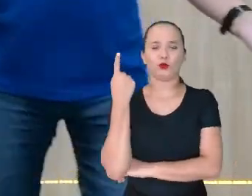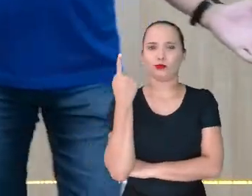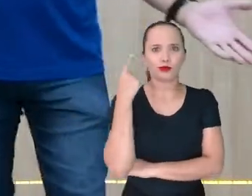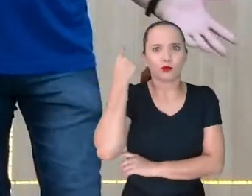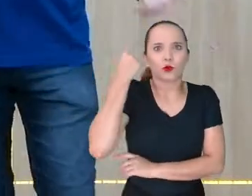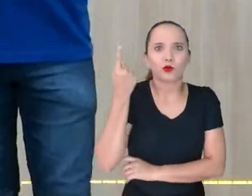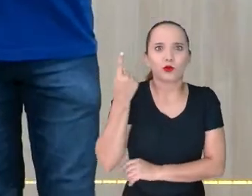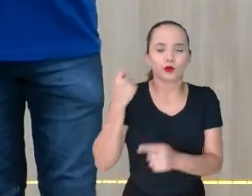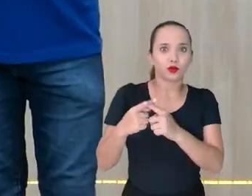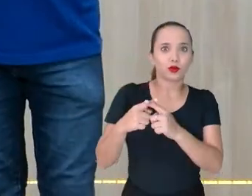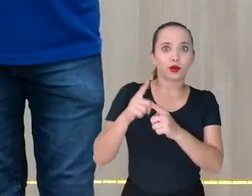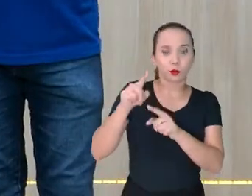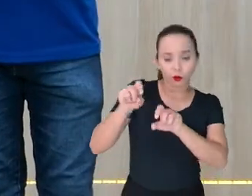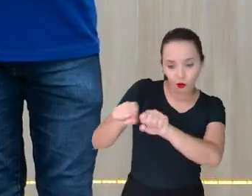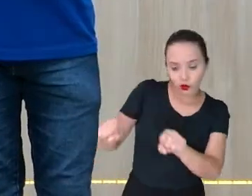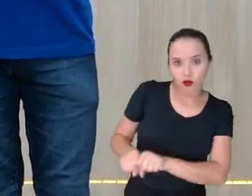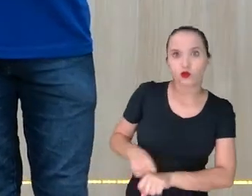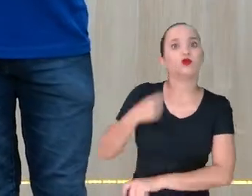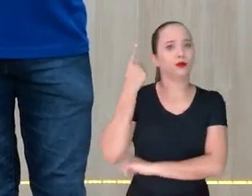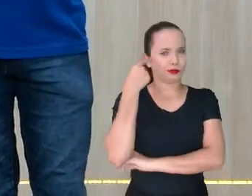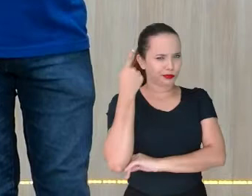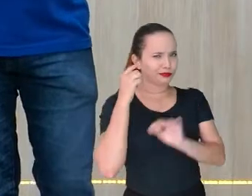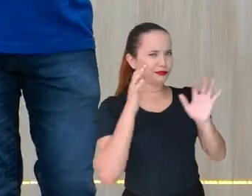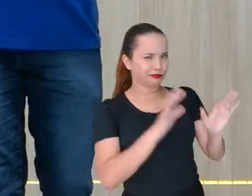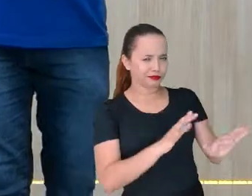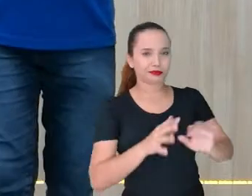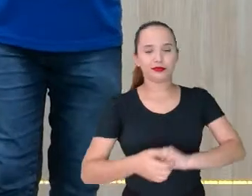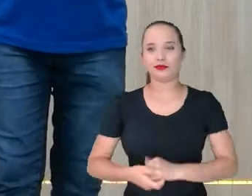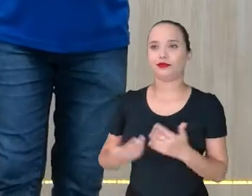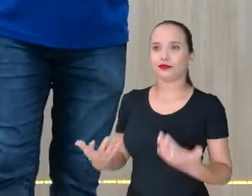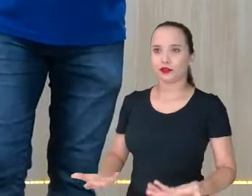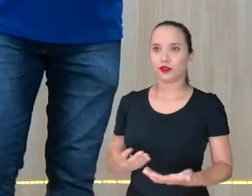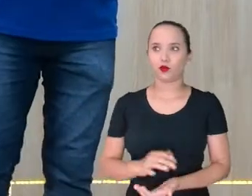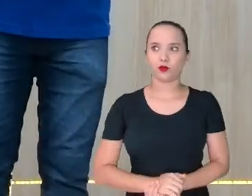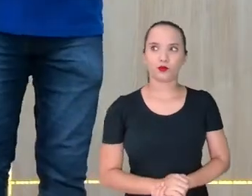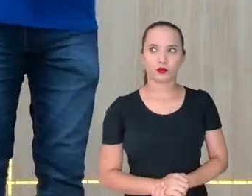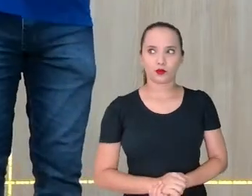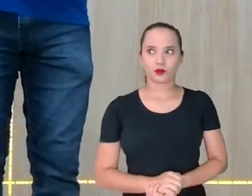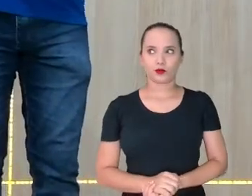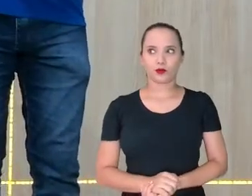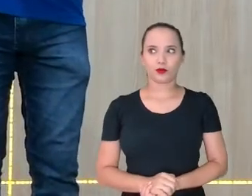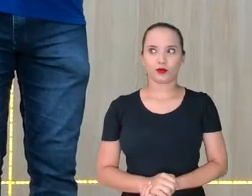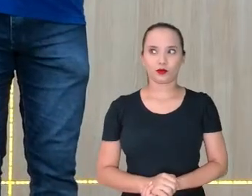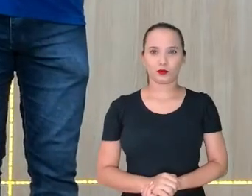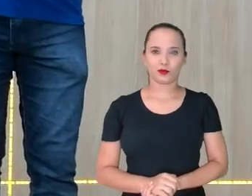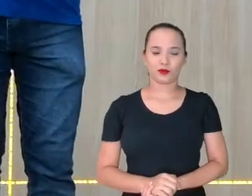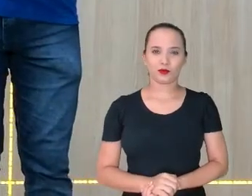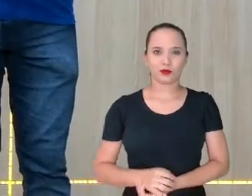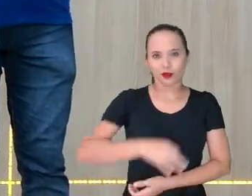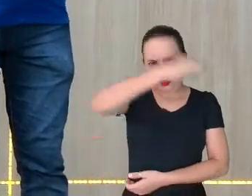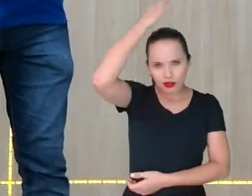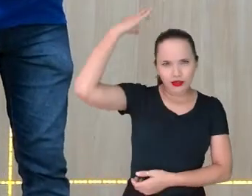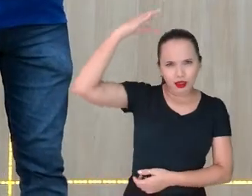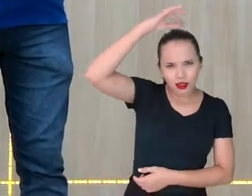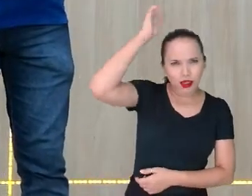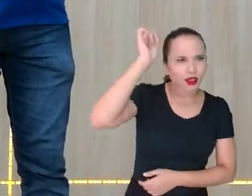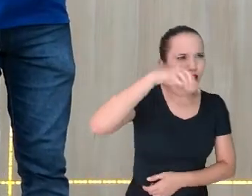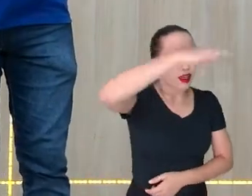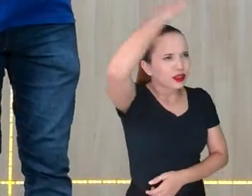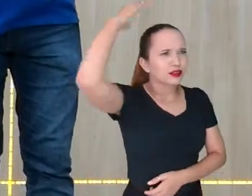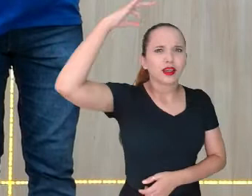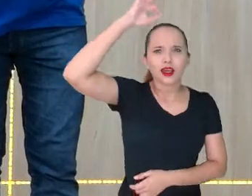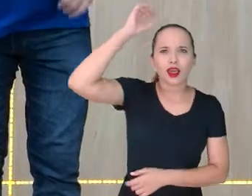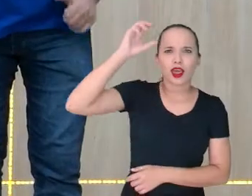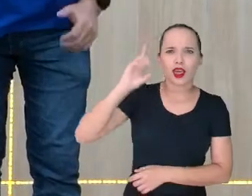cara. Por quê? Porque foi o sistema. Então eu vou parar, endoidou assim, é? É o quê? Sei não. Doidou?